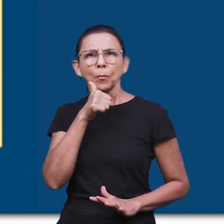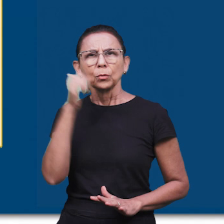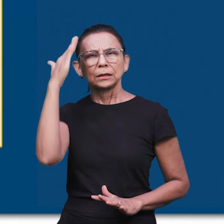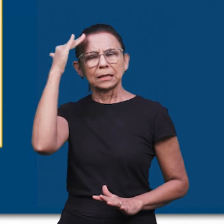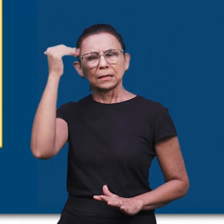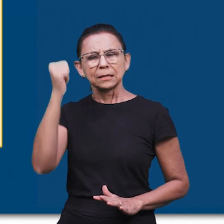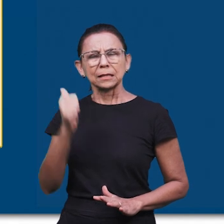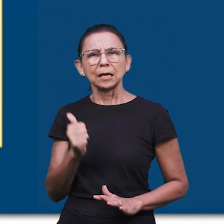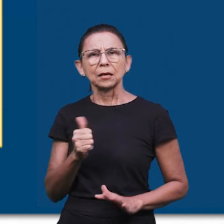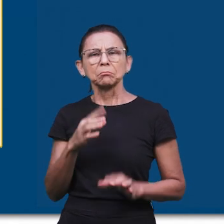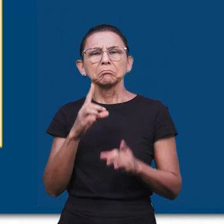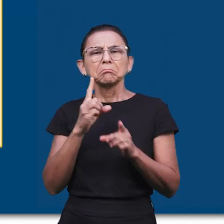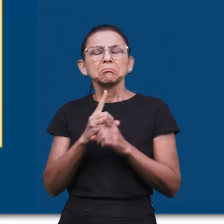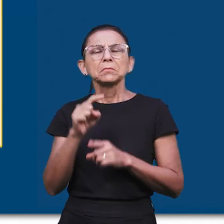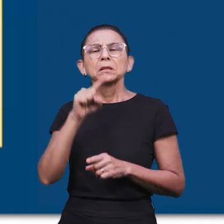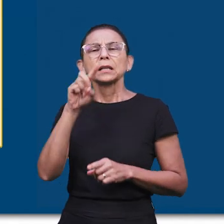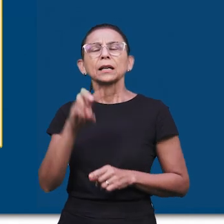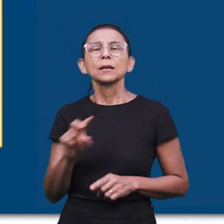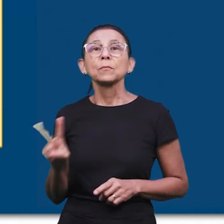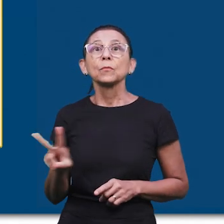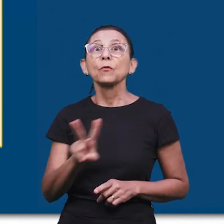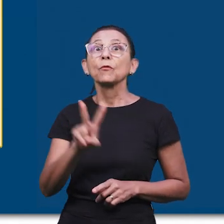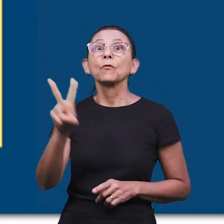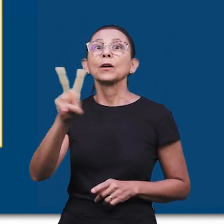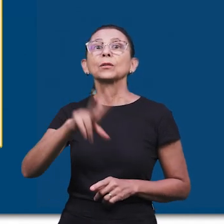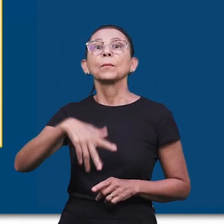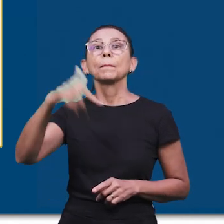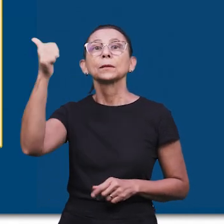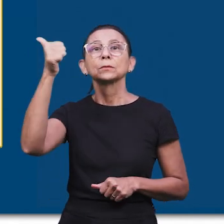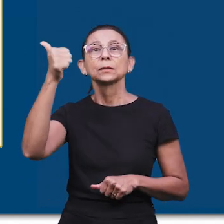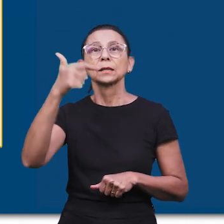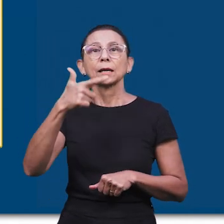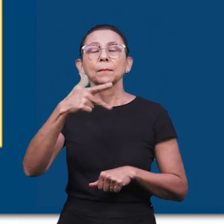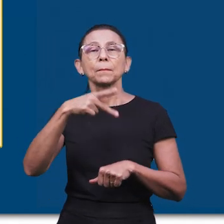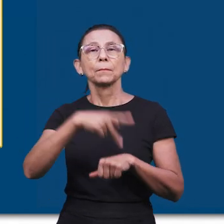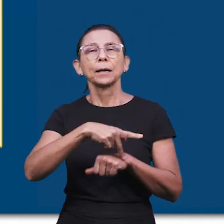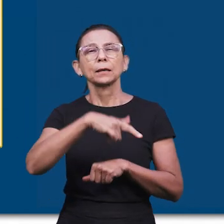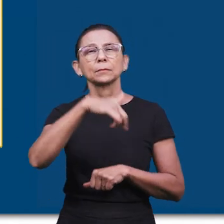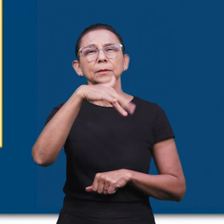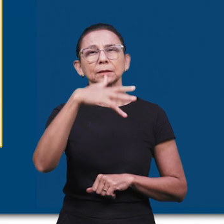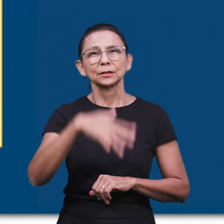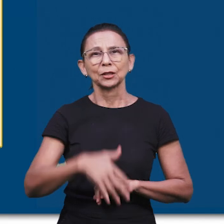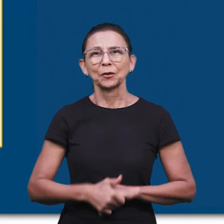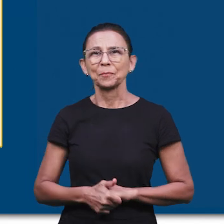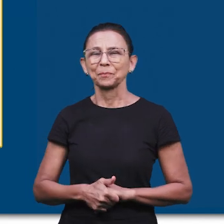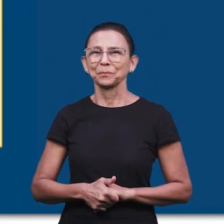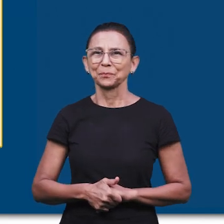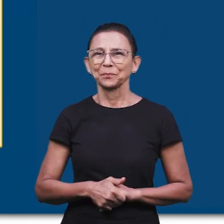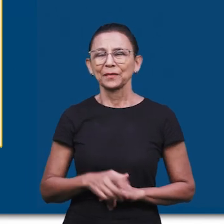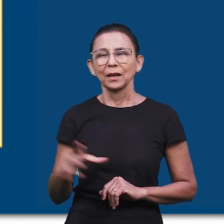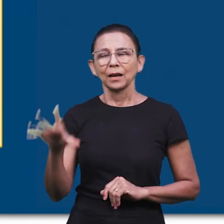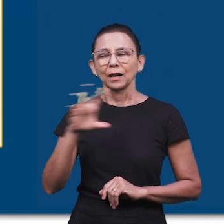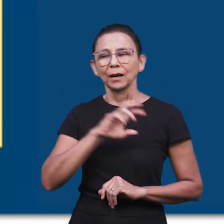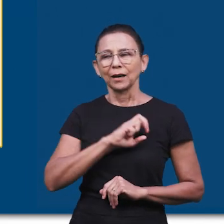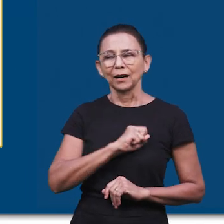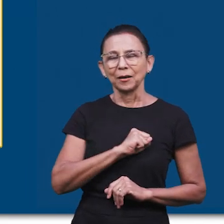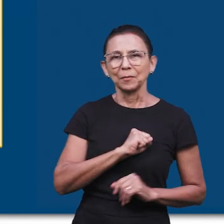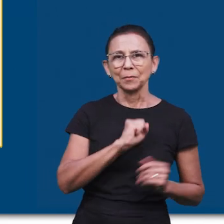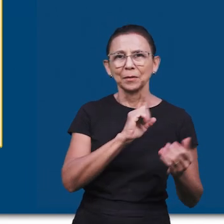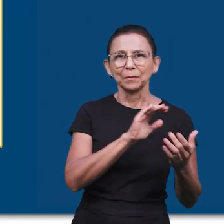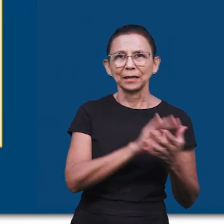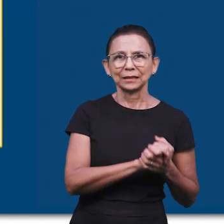mulher virtuosa, quem a achará? O seu valor muito excede o de rubis. O coração do seu marido está